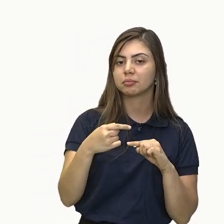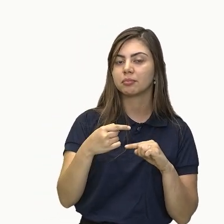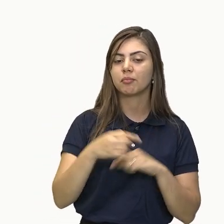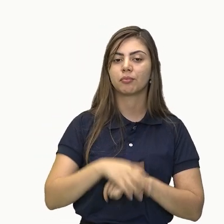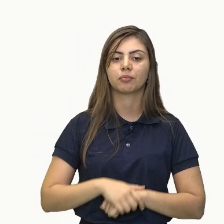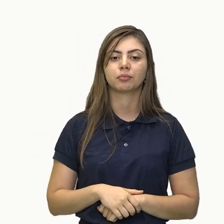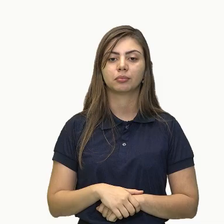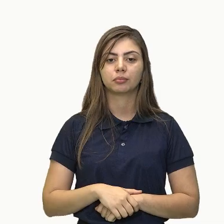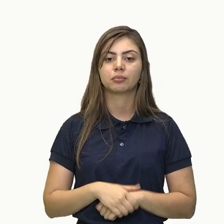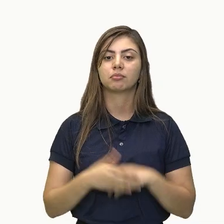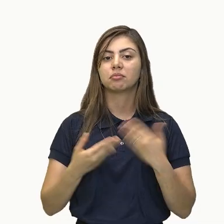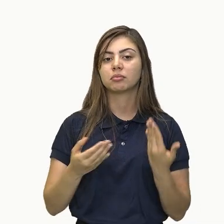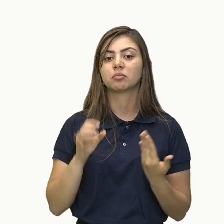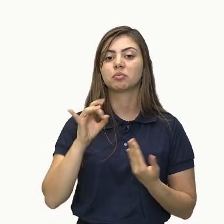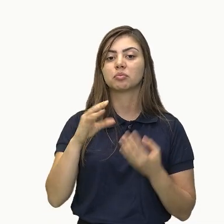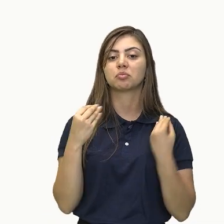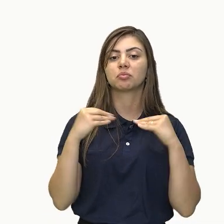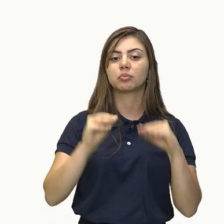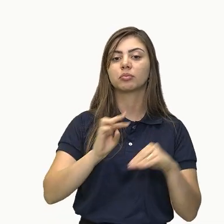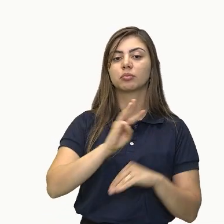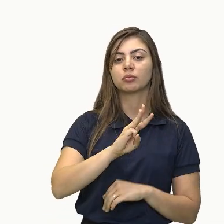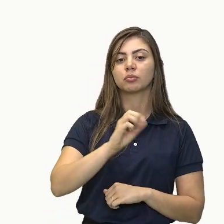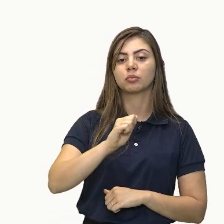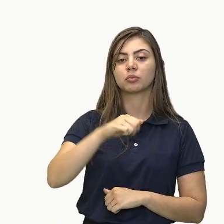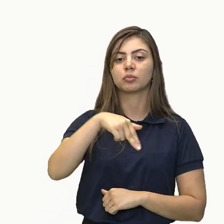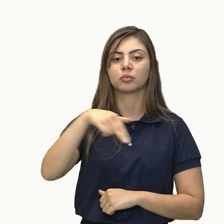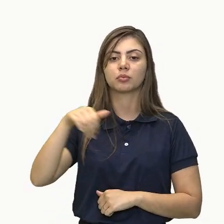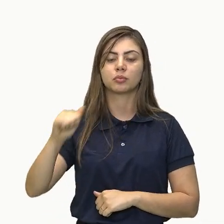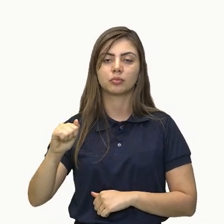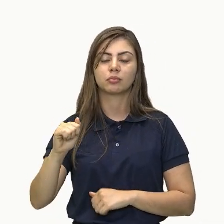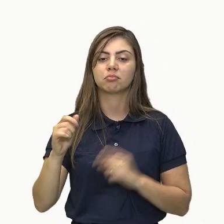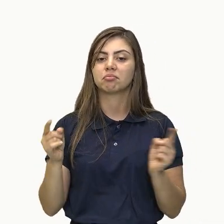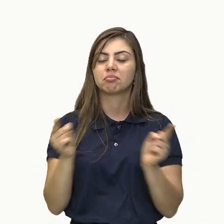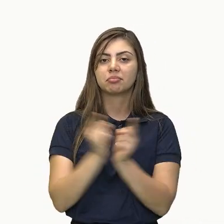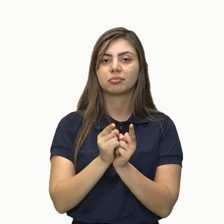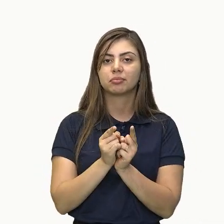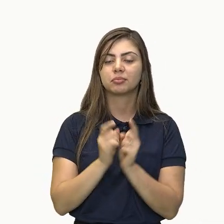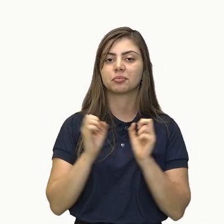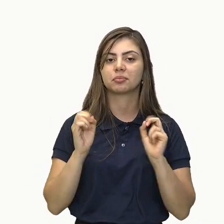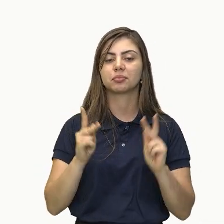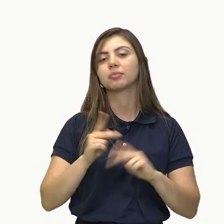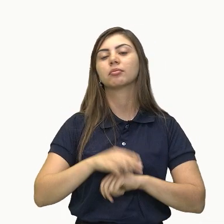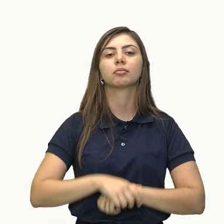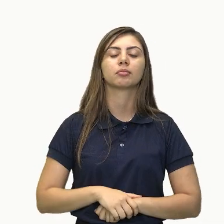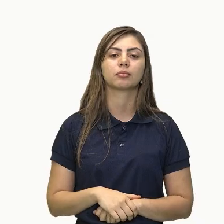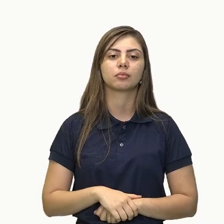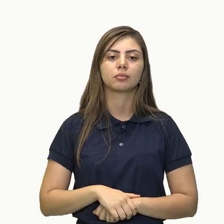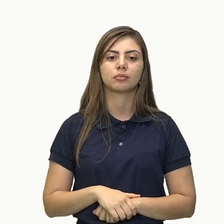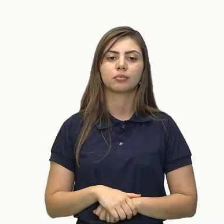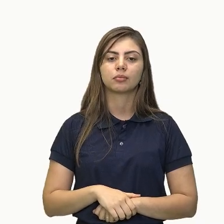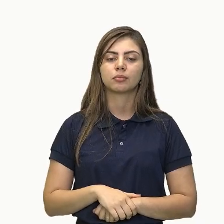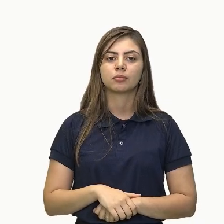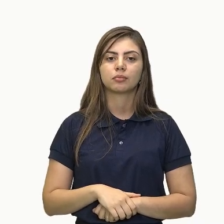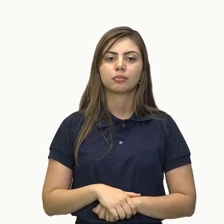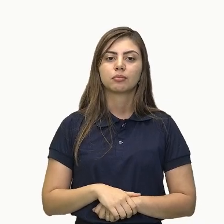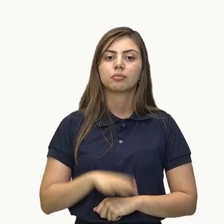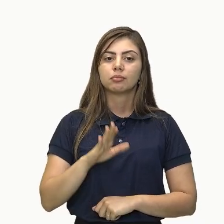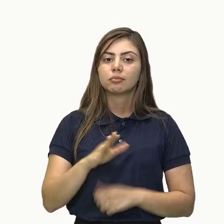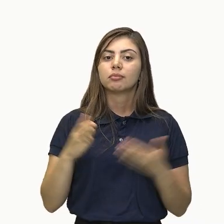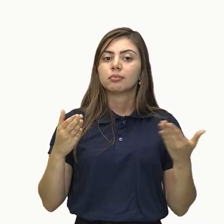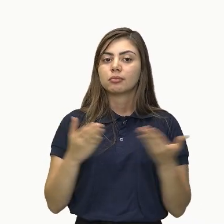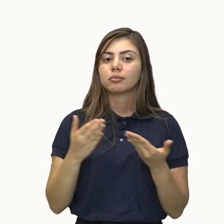to, gonna, want to, wanna, ok? E aí, mais adiante, nós temos